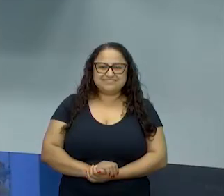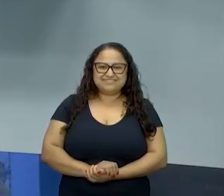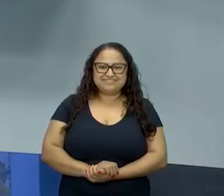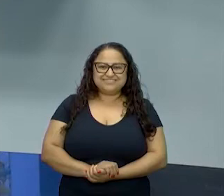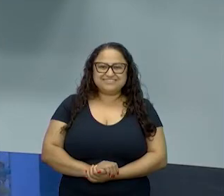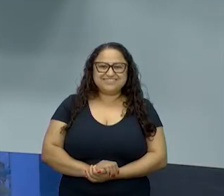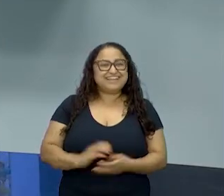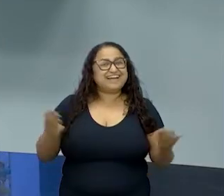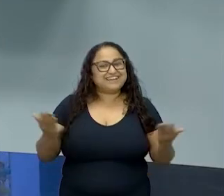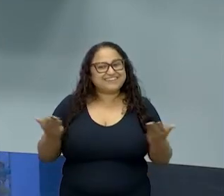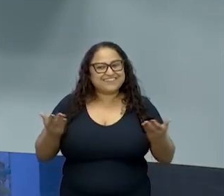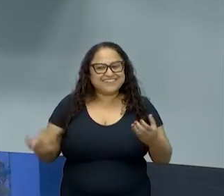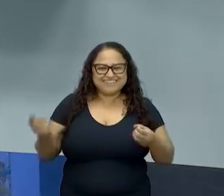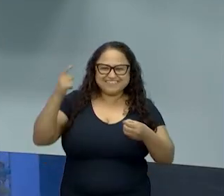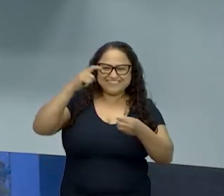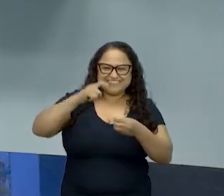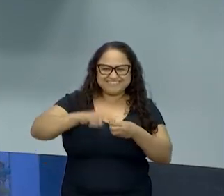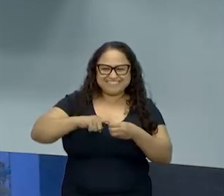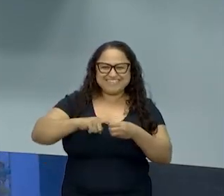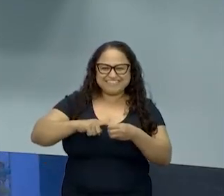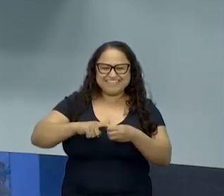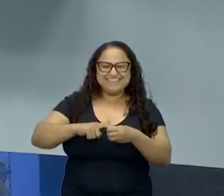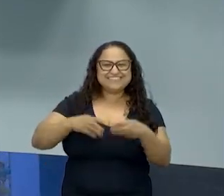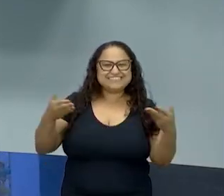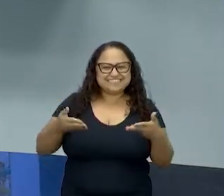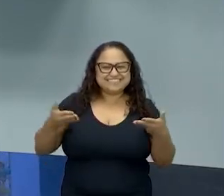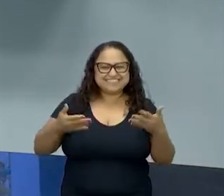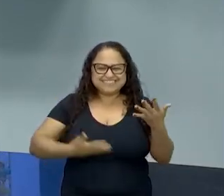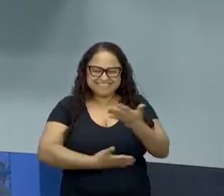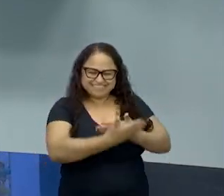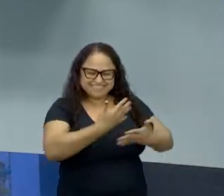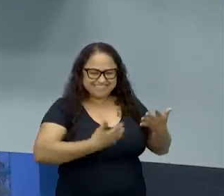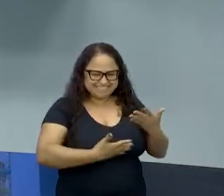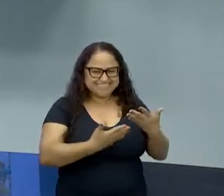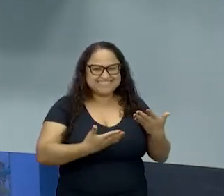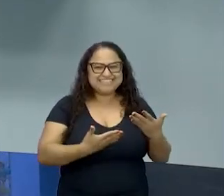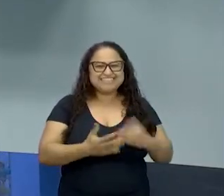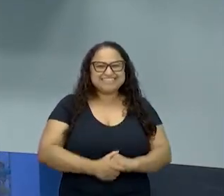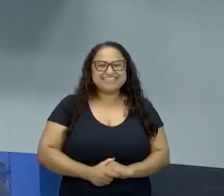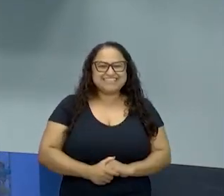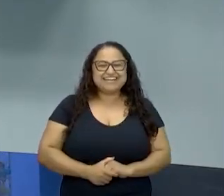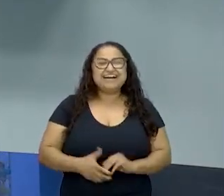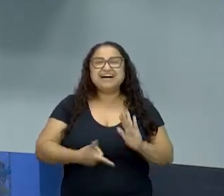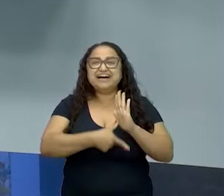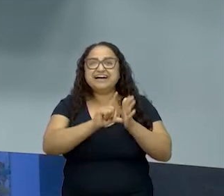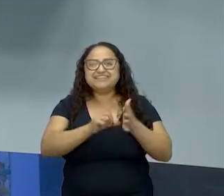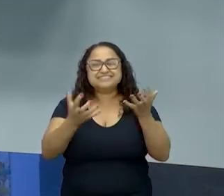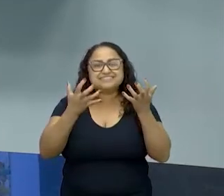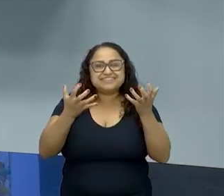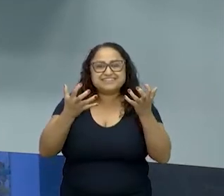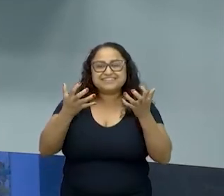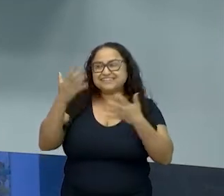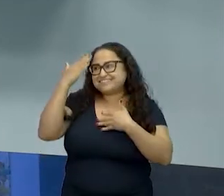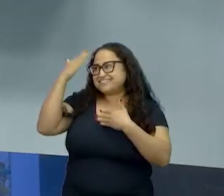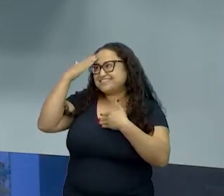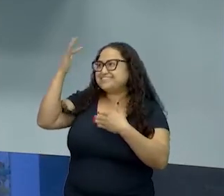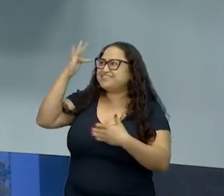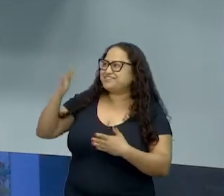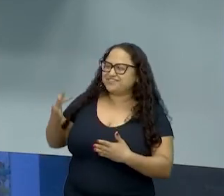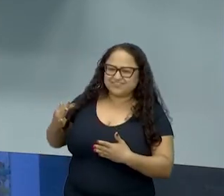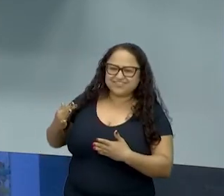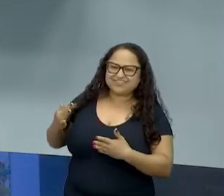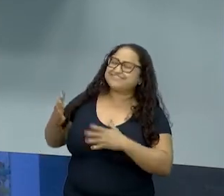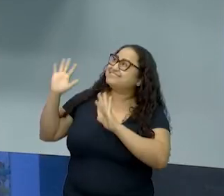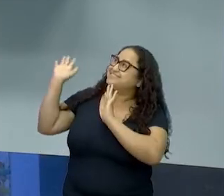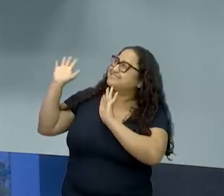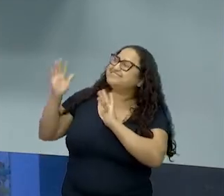E estamos de volta aqui para mais uma interação. E antes de mais nada, eu quero agradecer a Fran, que vai estar nos